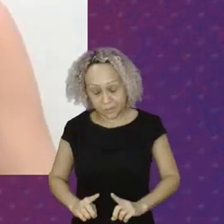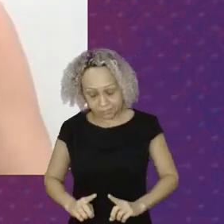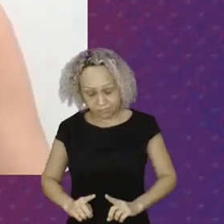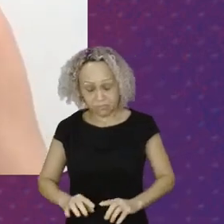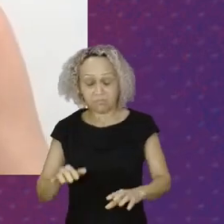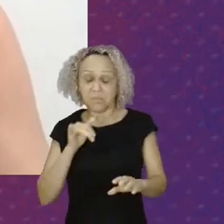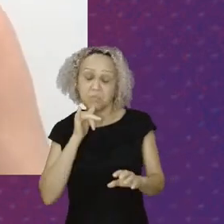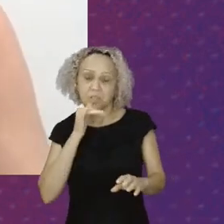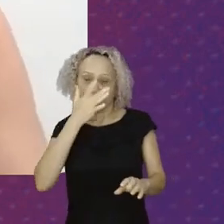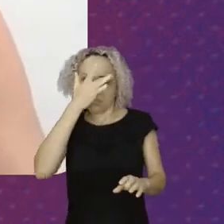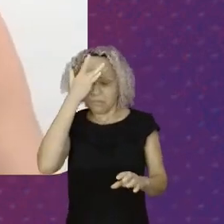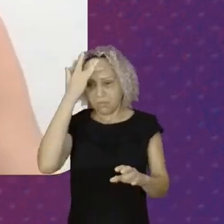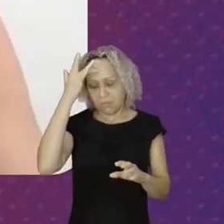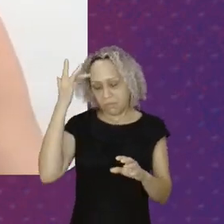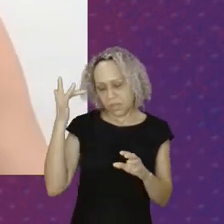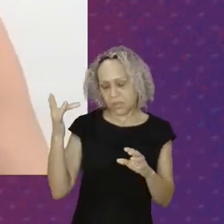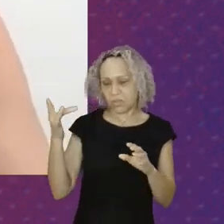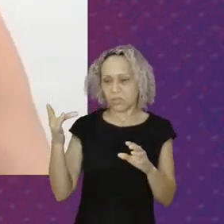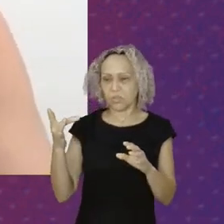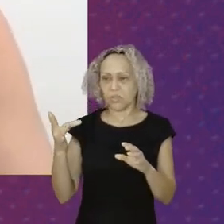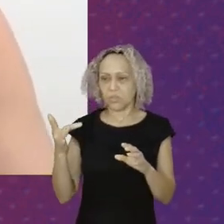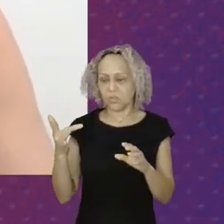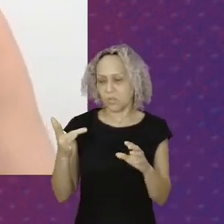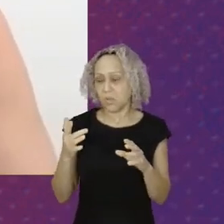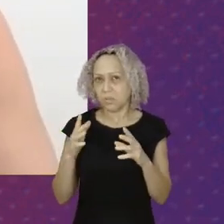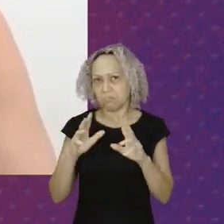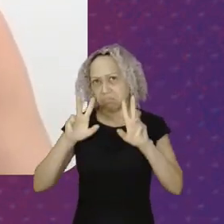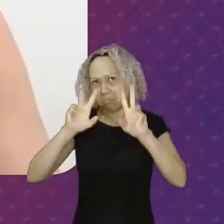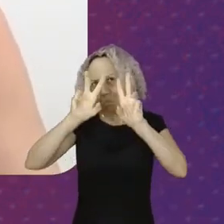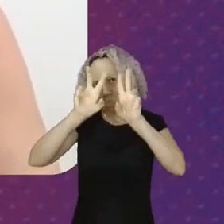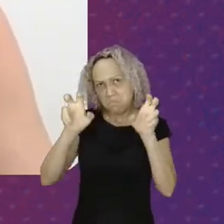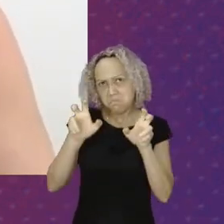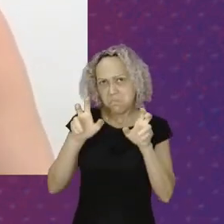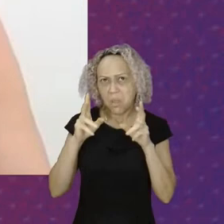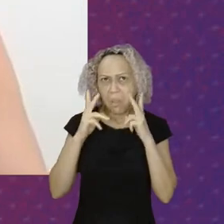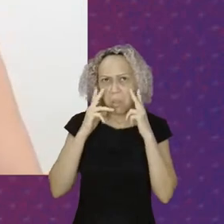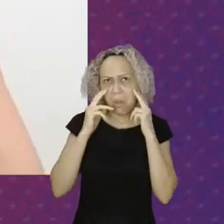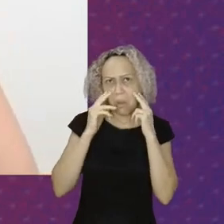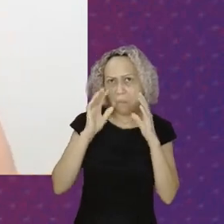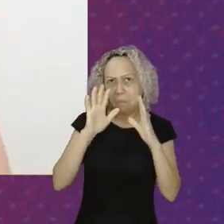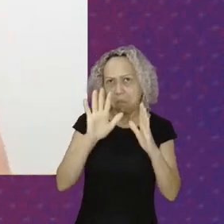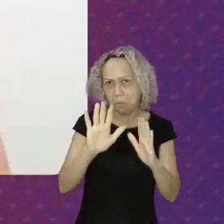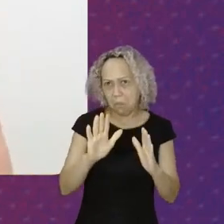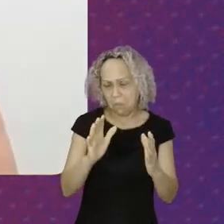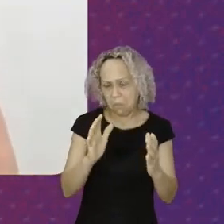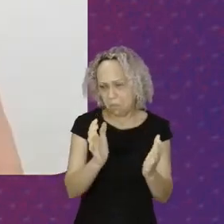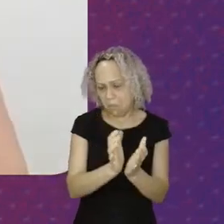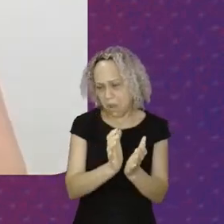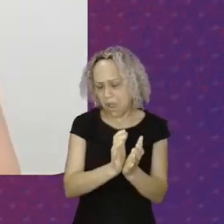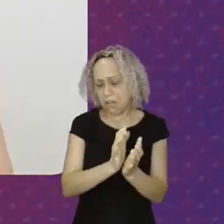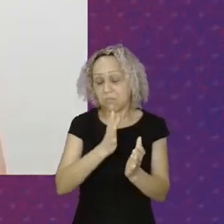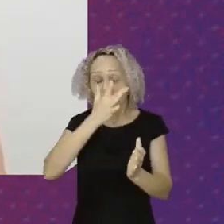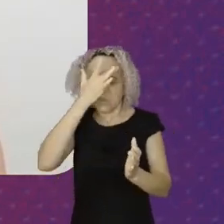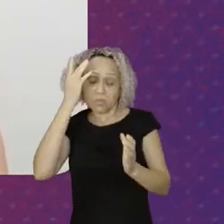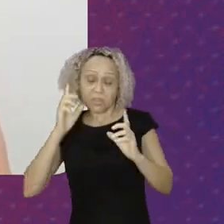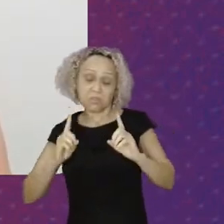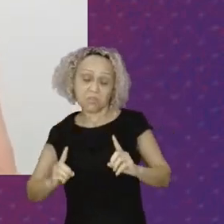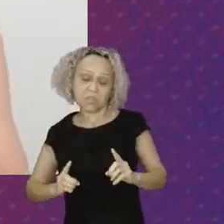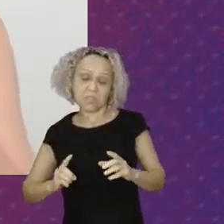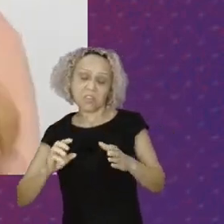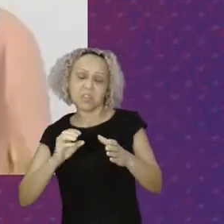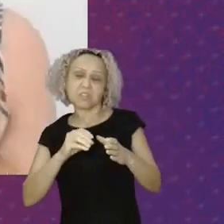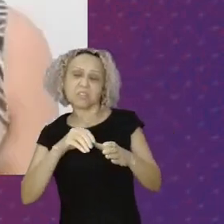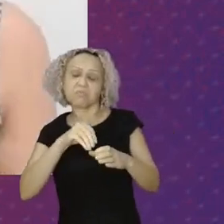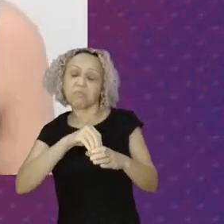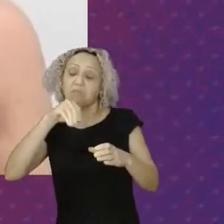trouxe a imperceptibilidade social desse segmento. É como se nós não existíssemos. Agora,